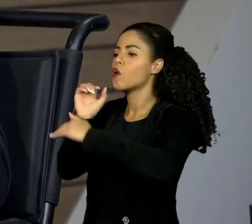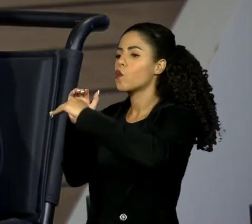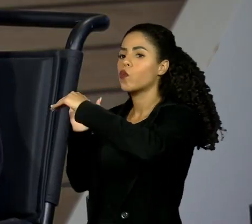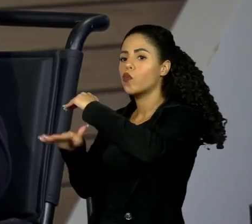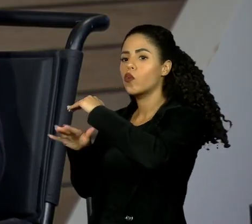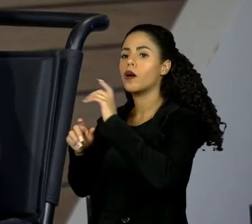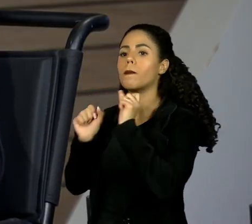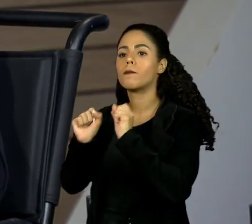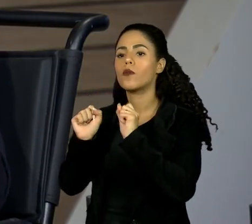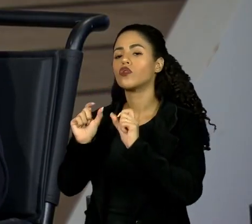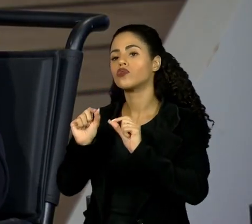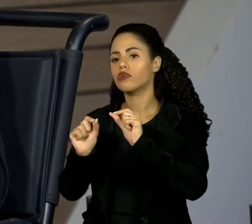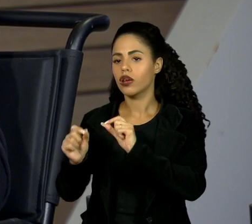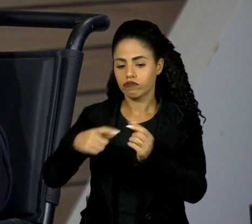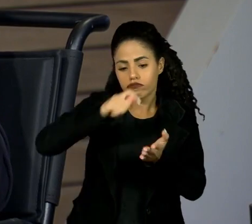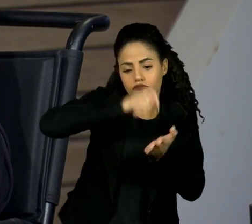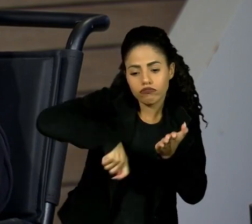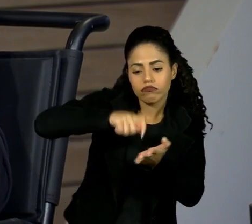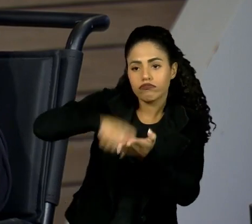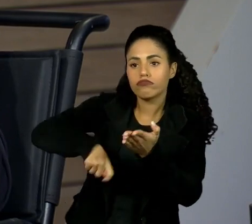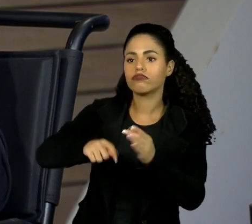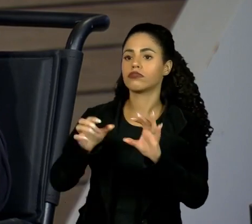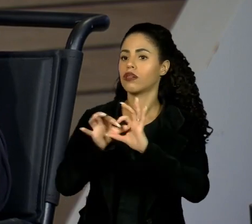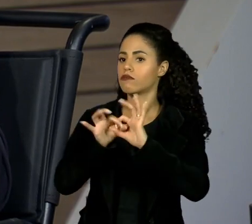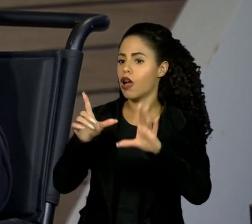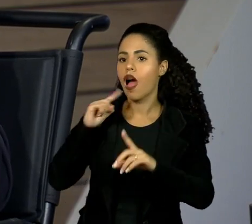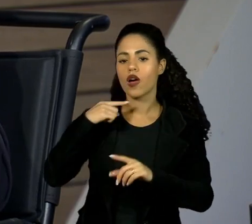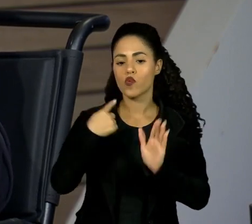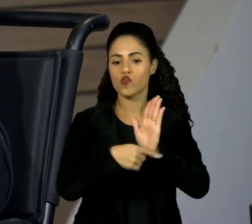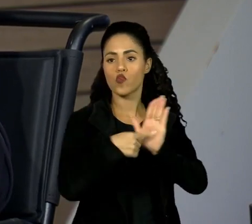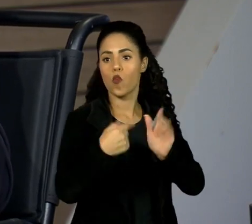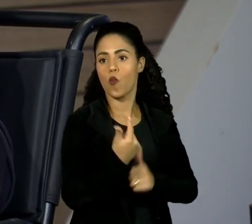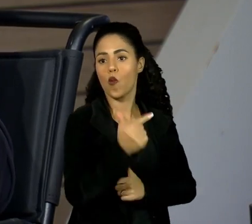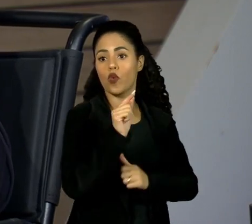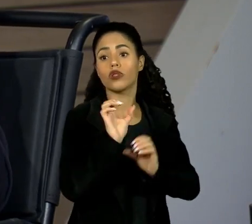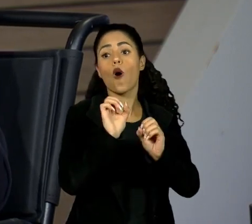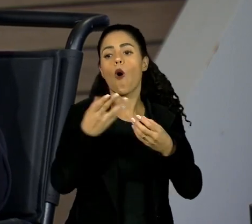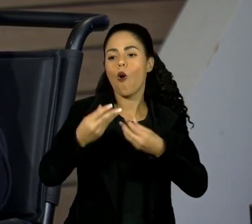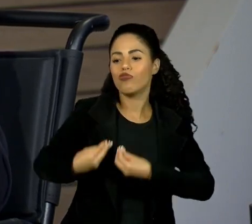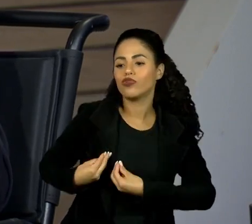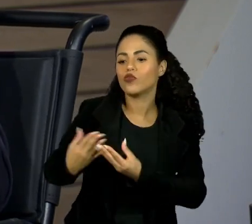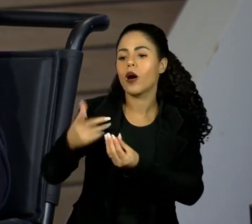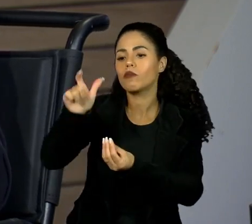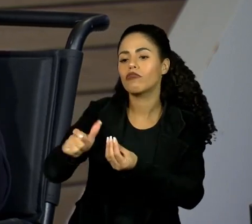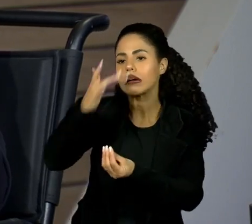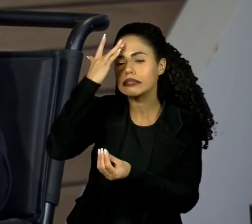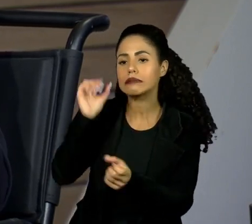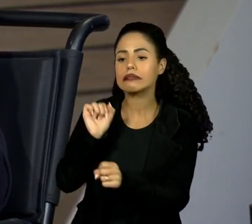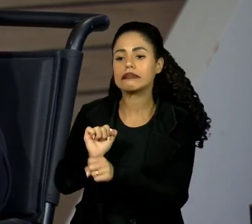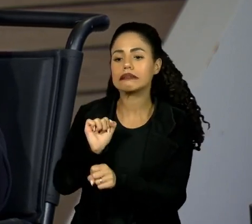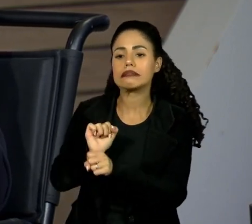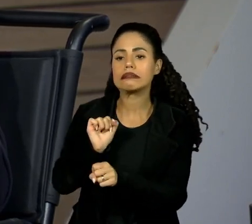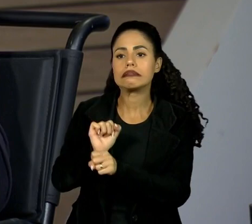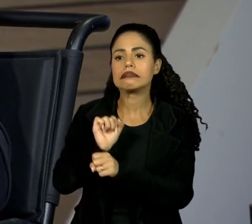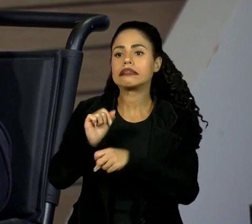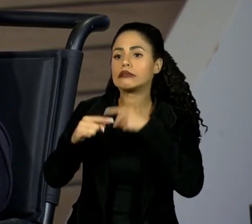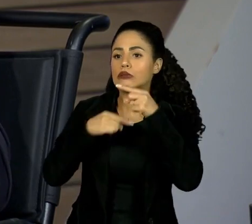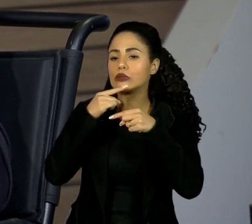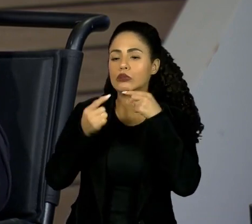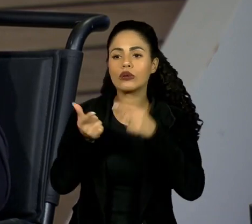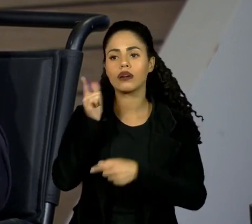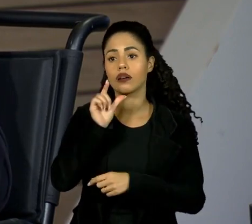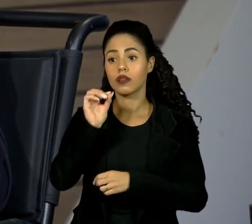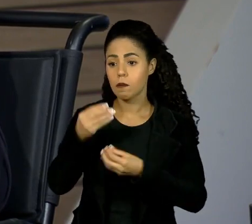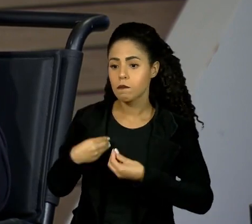casal ambos assinam e pode descartar o embrião. Ou pode doar para um outro casal que não consegue produzir o embrião.